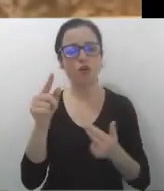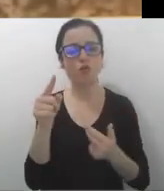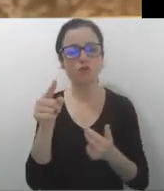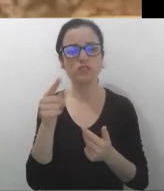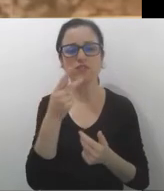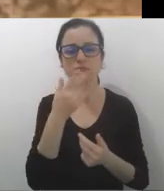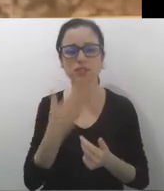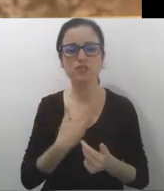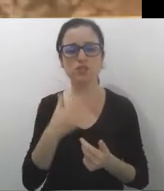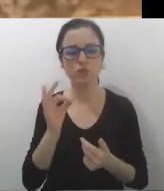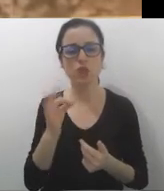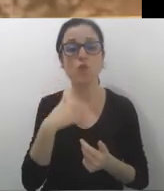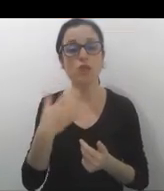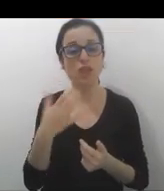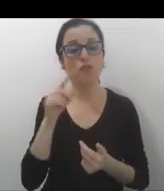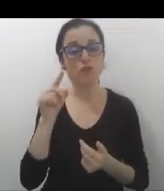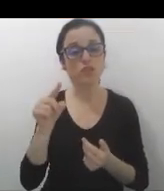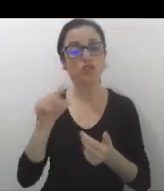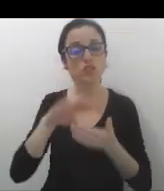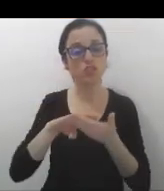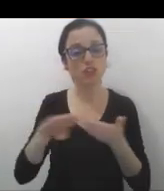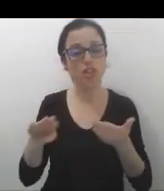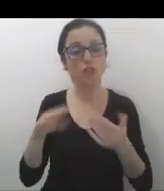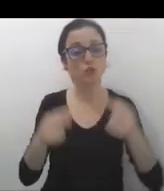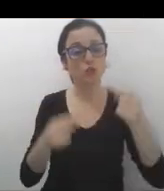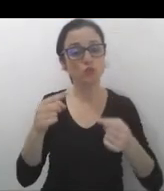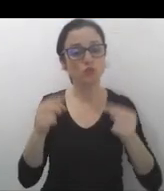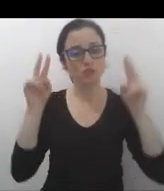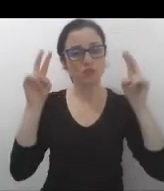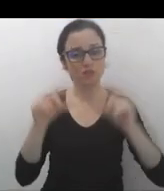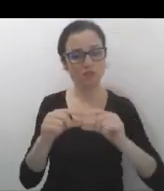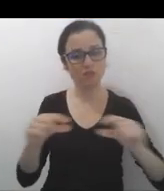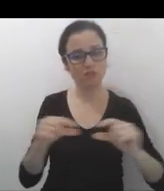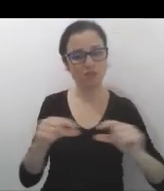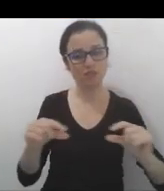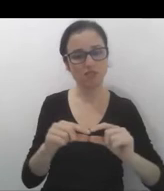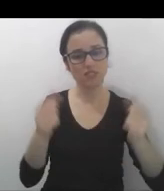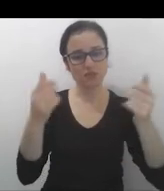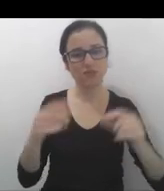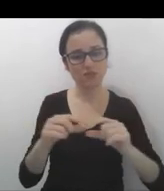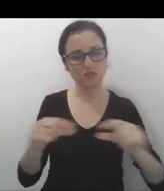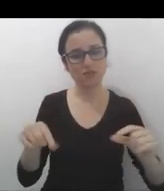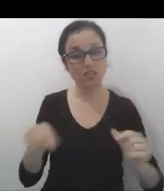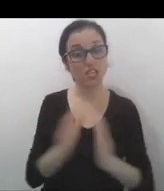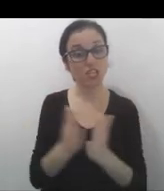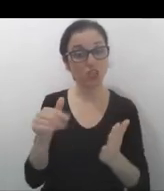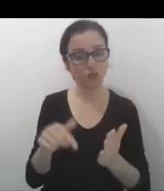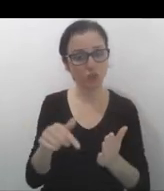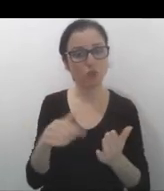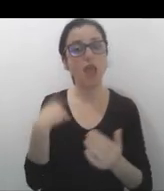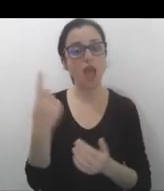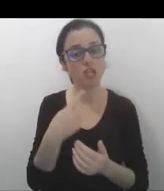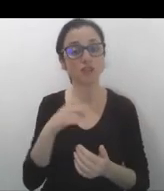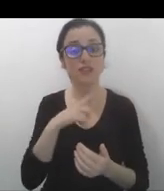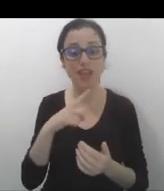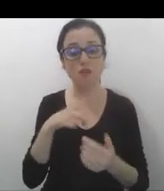Eu lembro que foi até uma coisa que você me pediu e que você retoma uma discussão, eu queria, né, retomar uma discussão que você faz numa nota